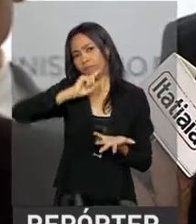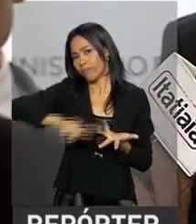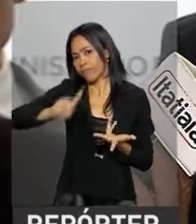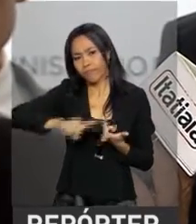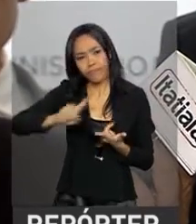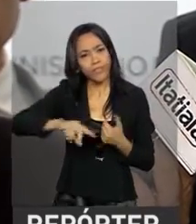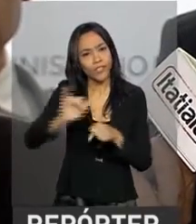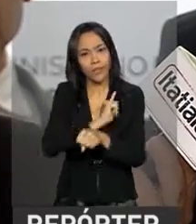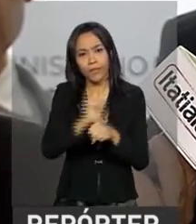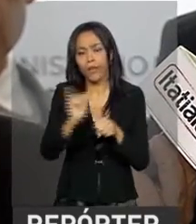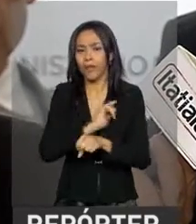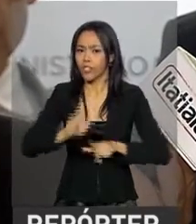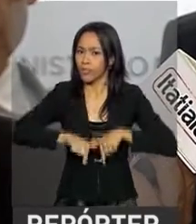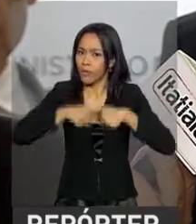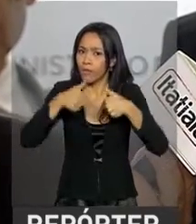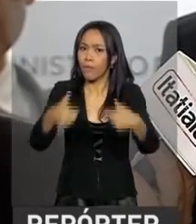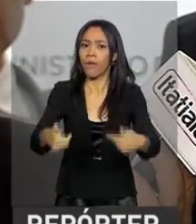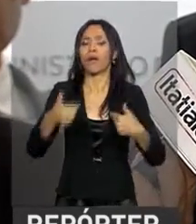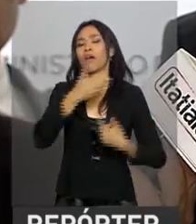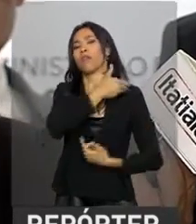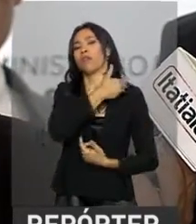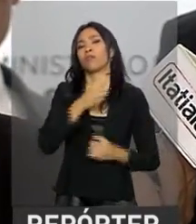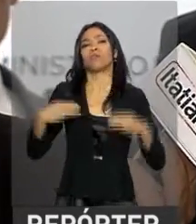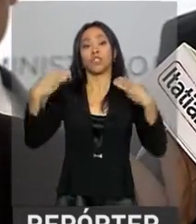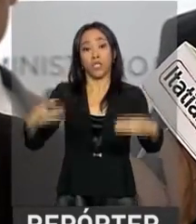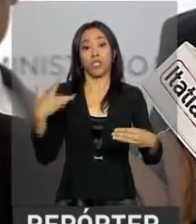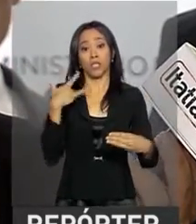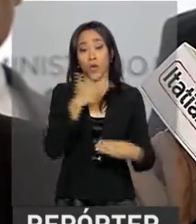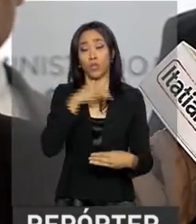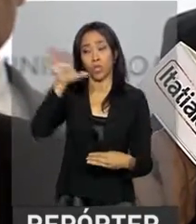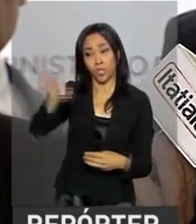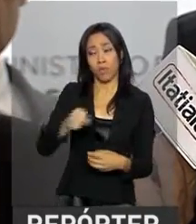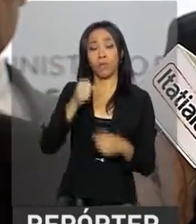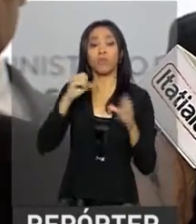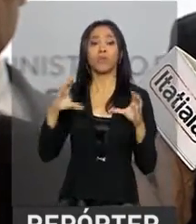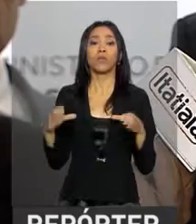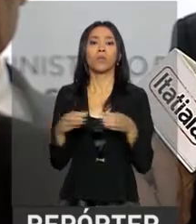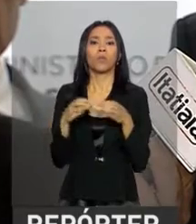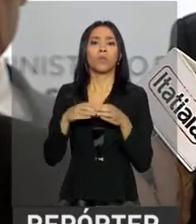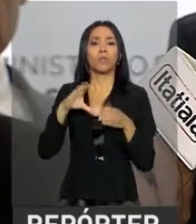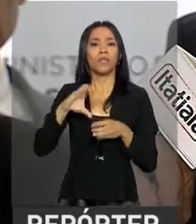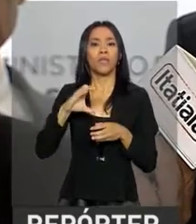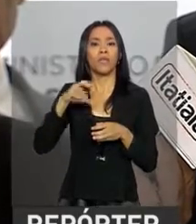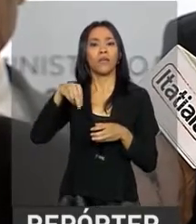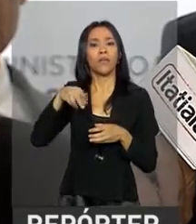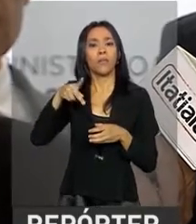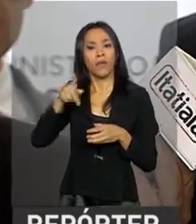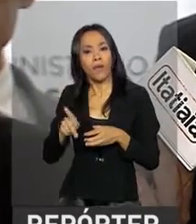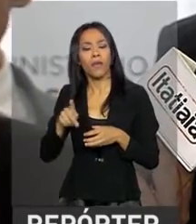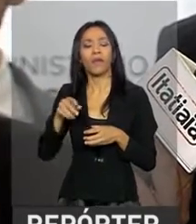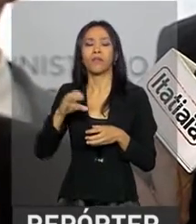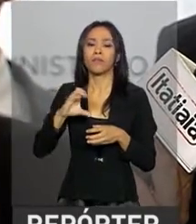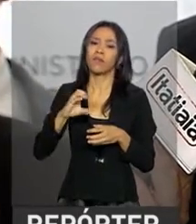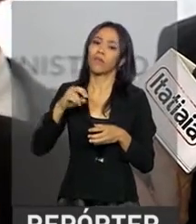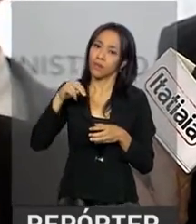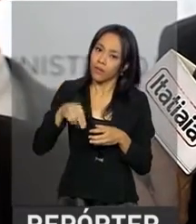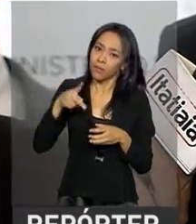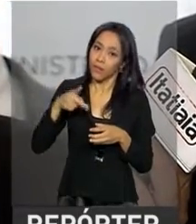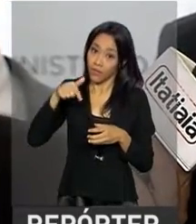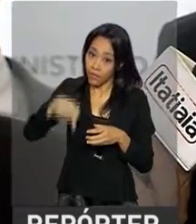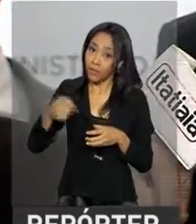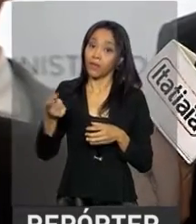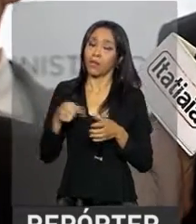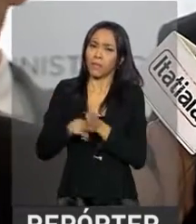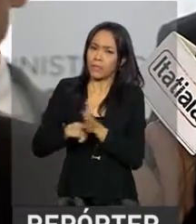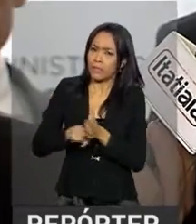está fazendo publicamos recentemente o cnpq a seleção que mais de 60 projetos que são financiados de pesquisa dedica